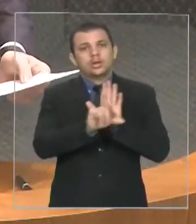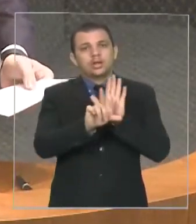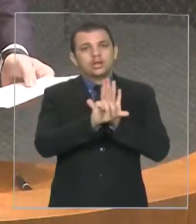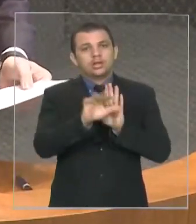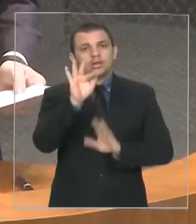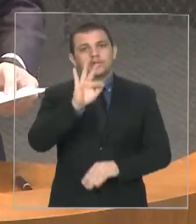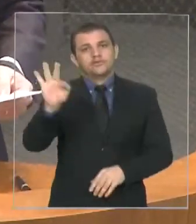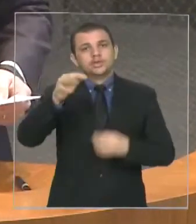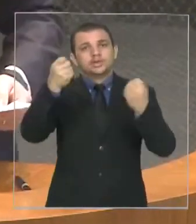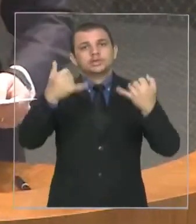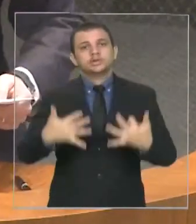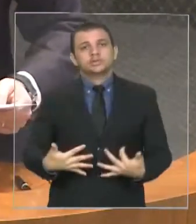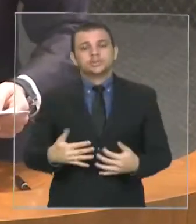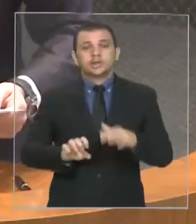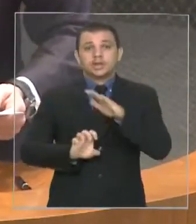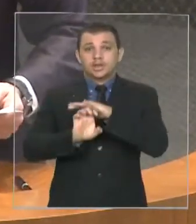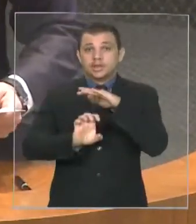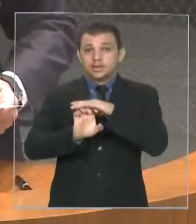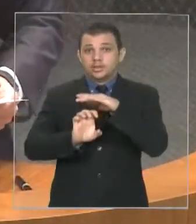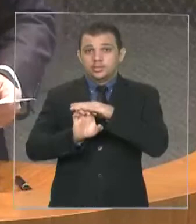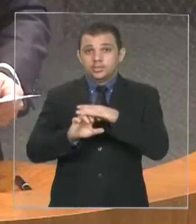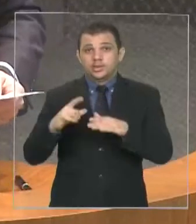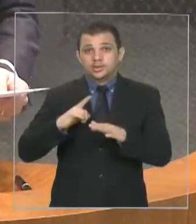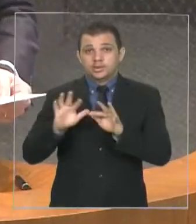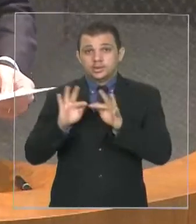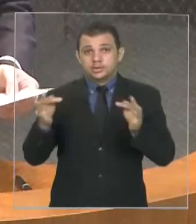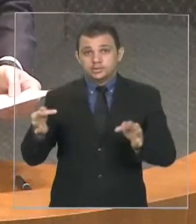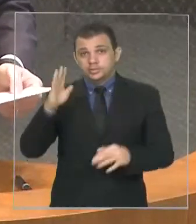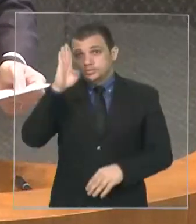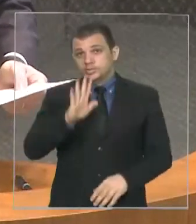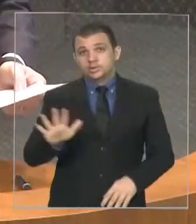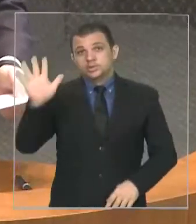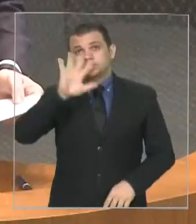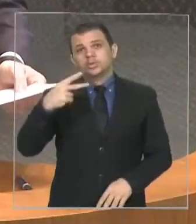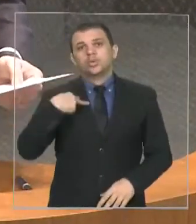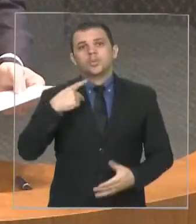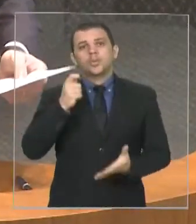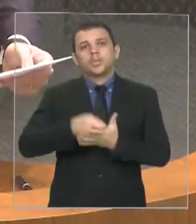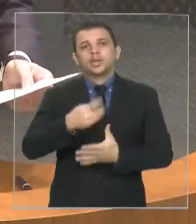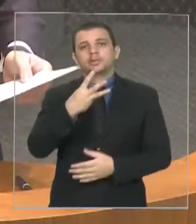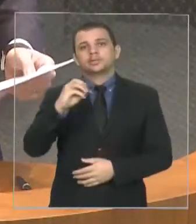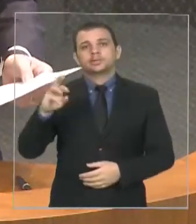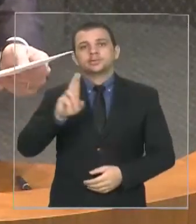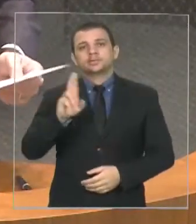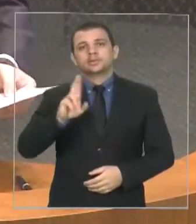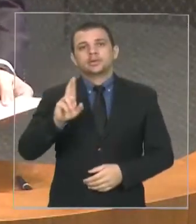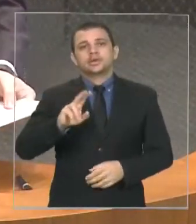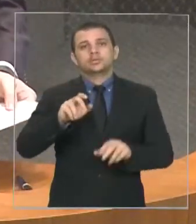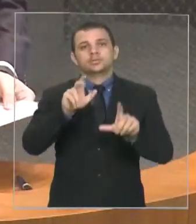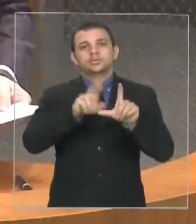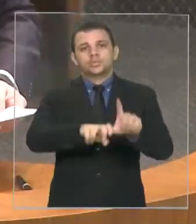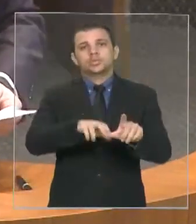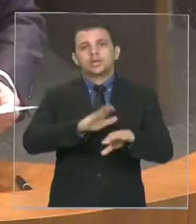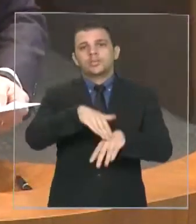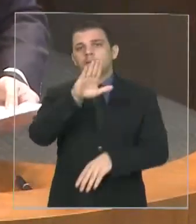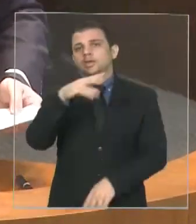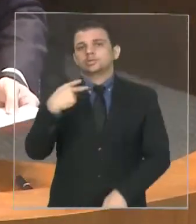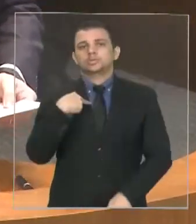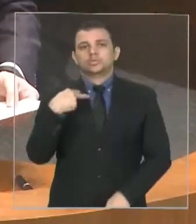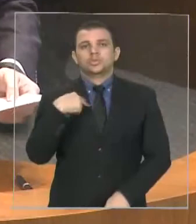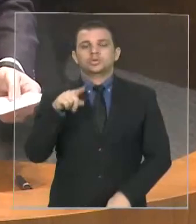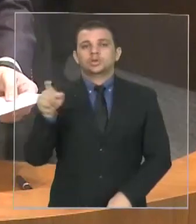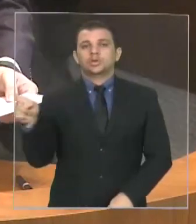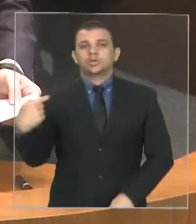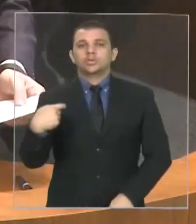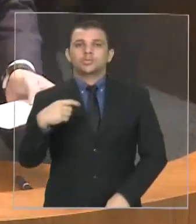que diz que empresas que estão no Simples não podem pagar mais de R$300 de multa, e ele cobrou R$750 de multa. Um verdadeiro absurdo.